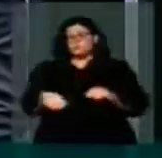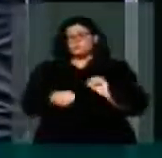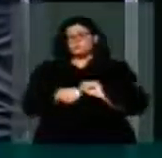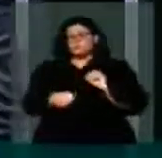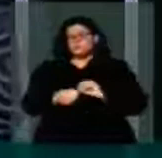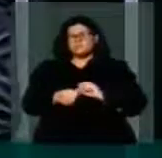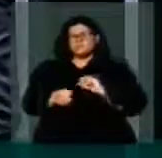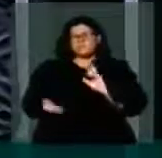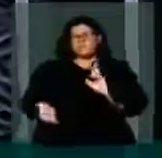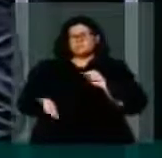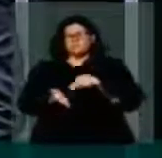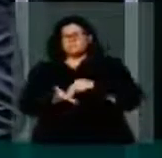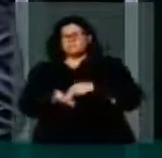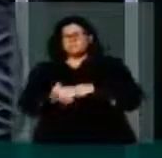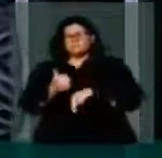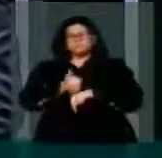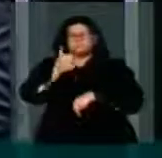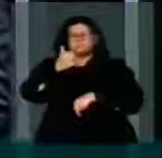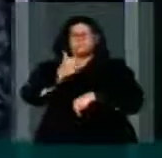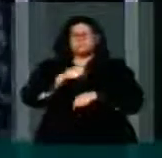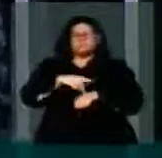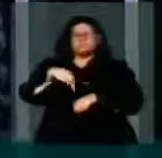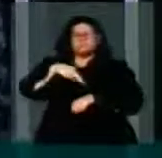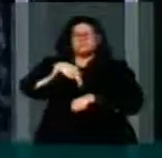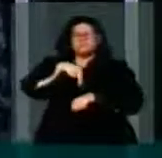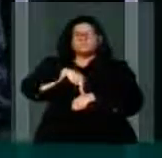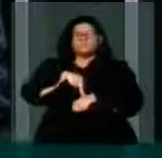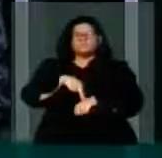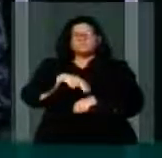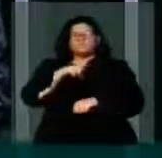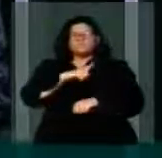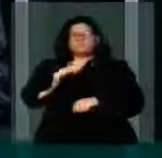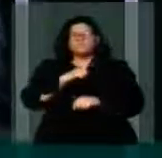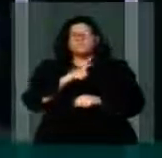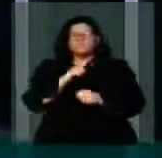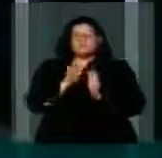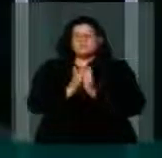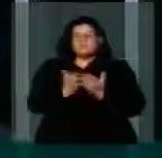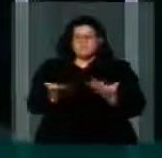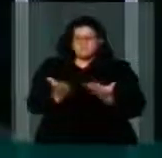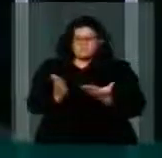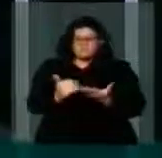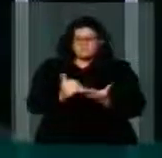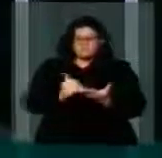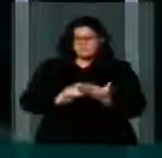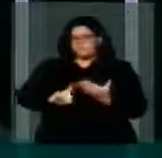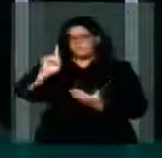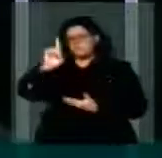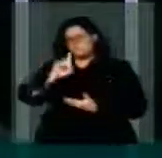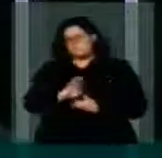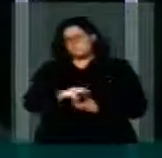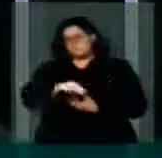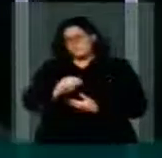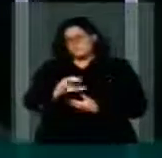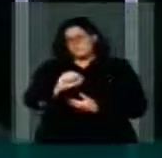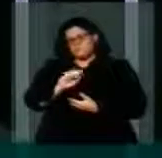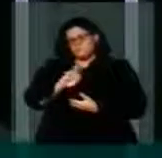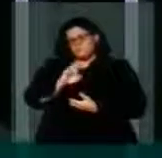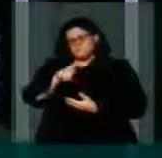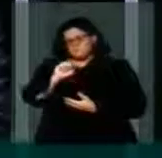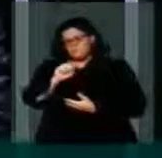nação. Essa palavra que está na primeira carta de Macabeus, capítulo 3, versículo 43, diz: levantemos do abatimento a nossa